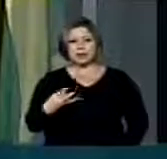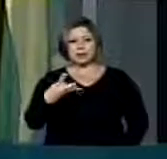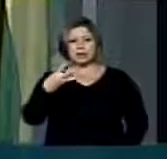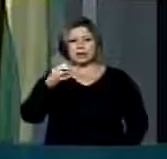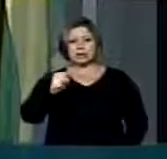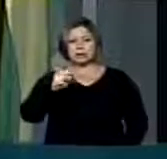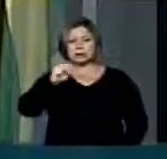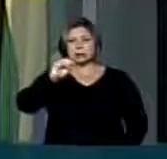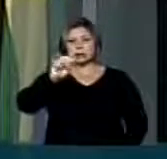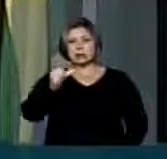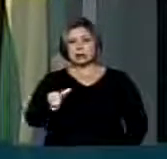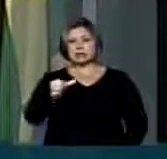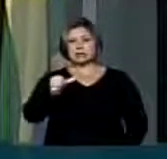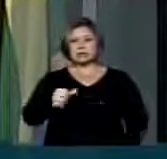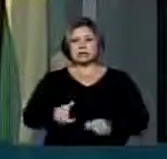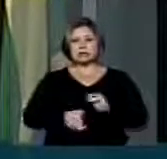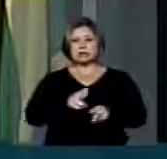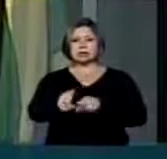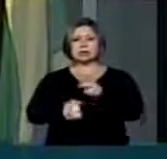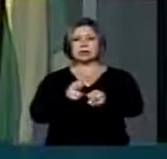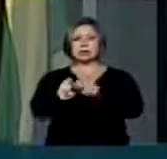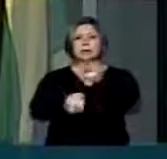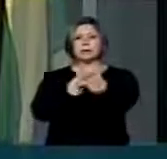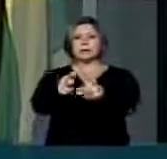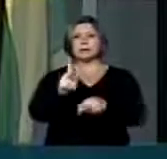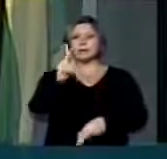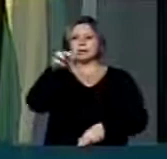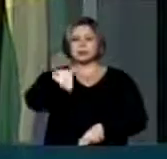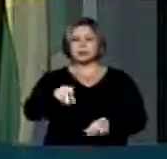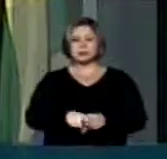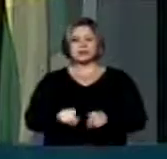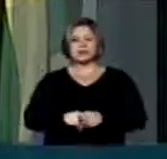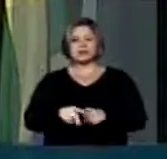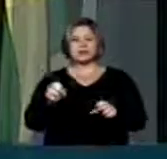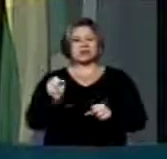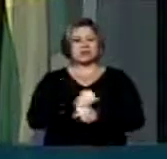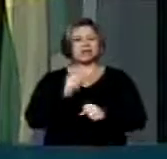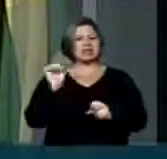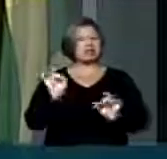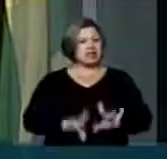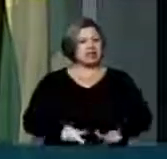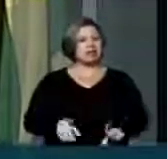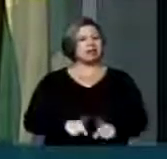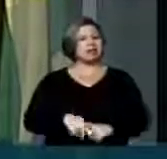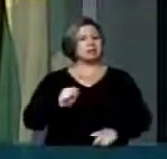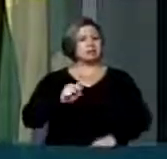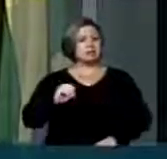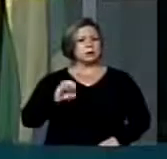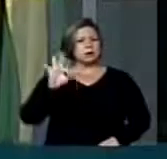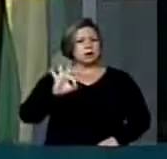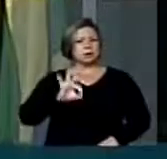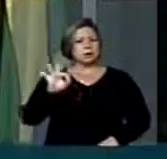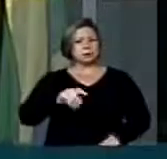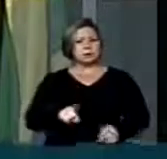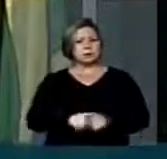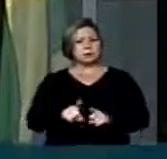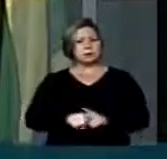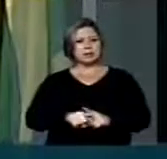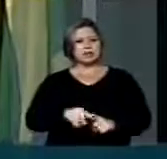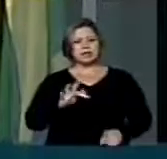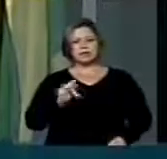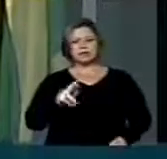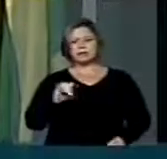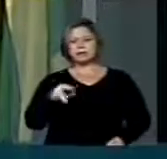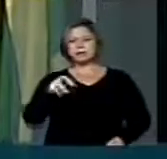1.386 quilômetros de ferrovias. Daria para fazer 80% da ferrovia